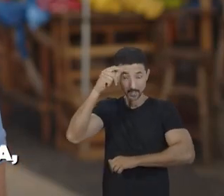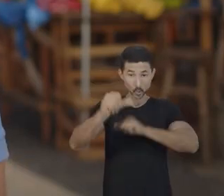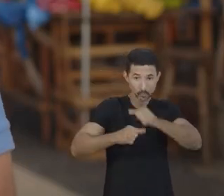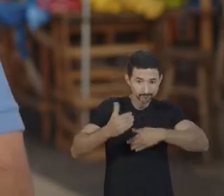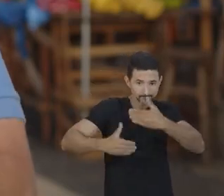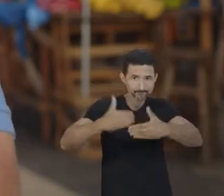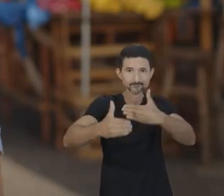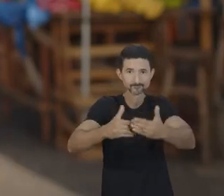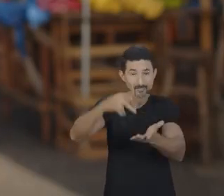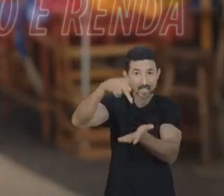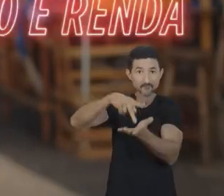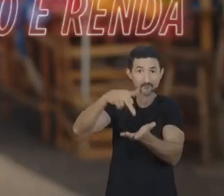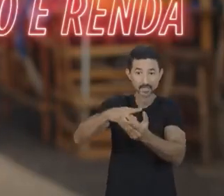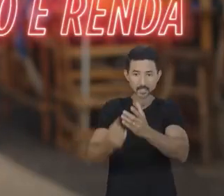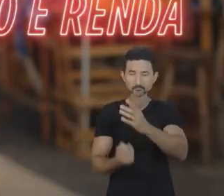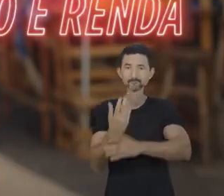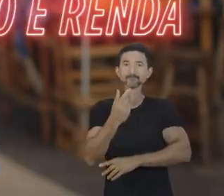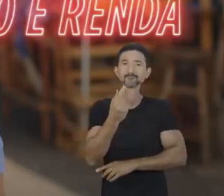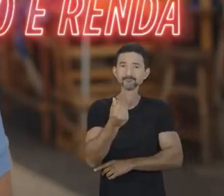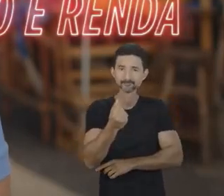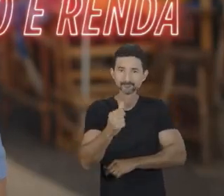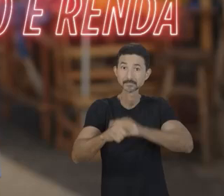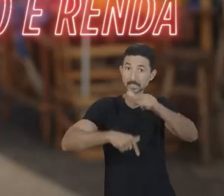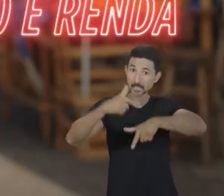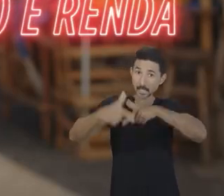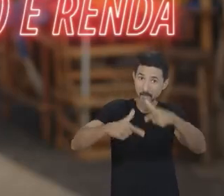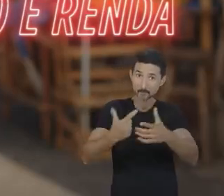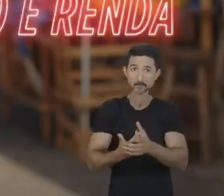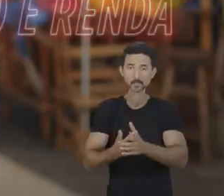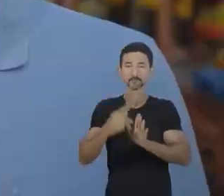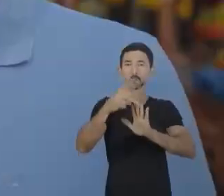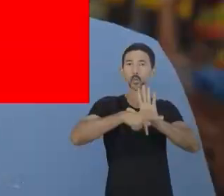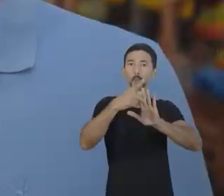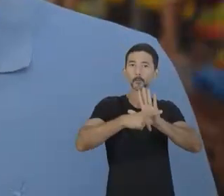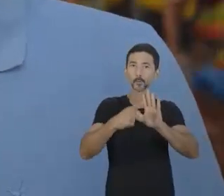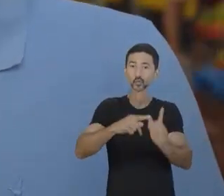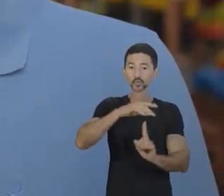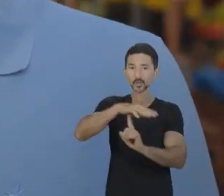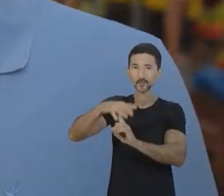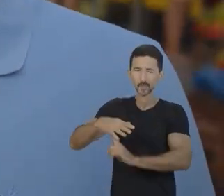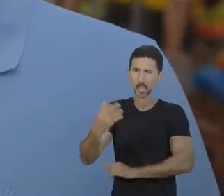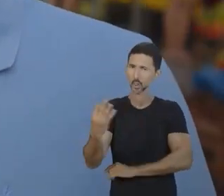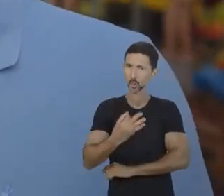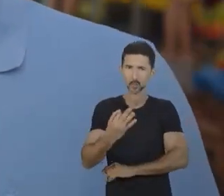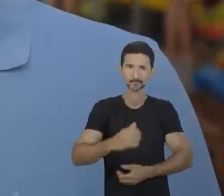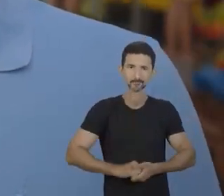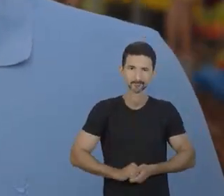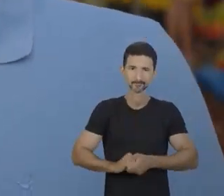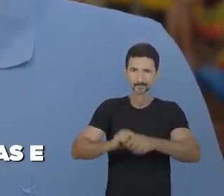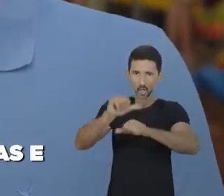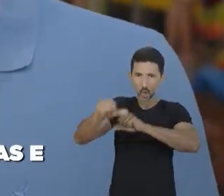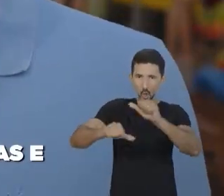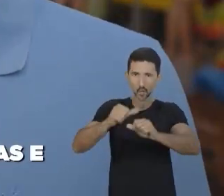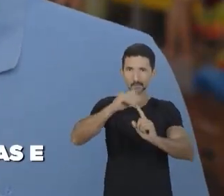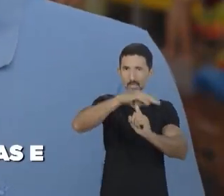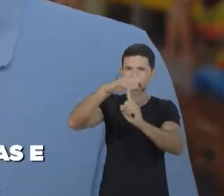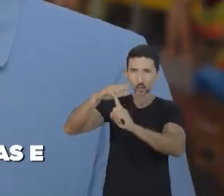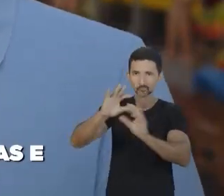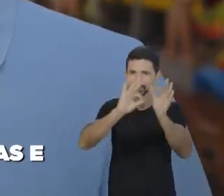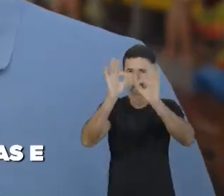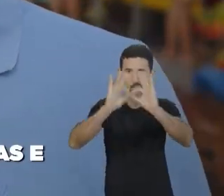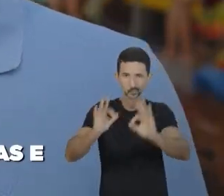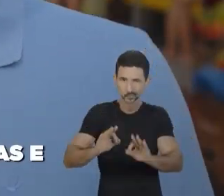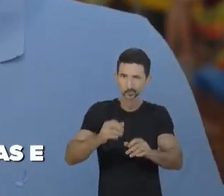na prefeitura, vamos avançar de verdade na geração de emprego e renda, com o projeto Como Feira Top. Vamos